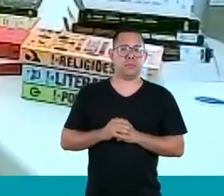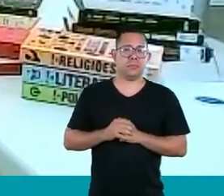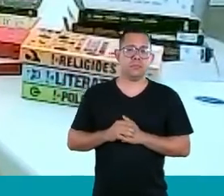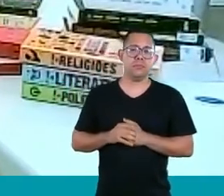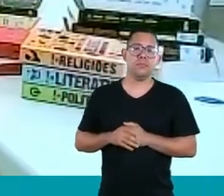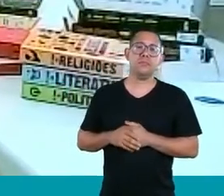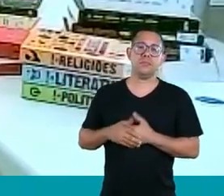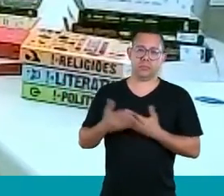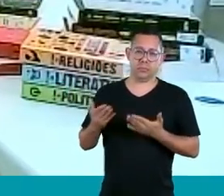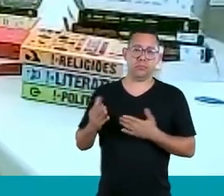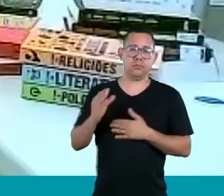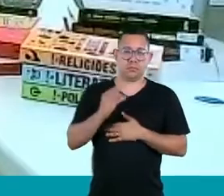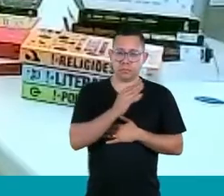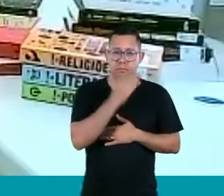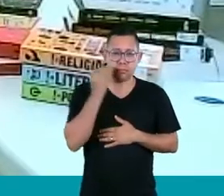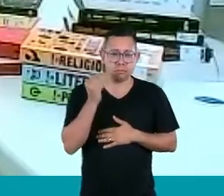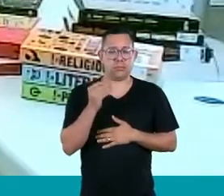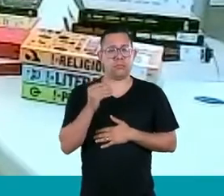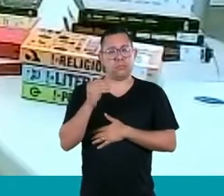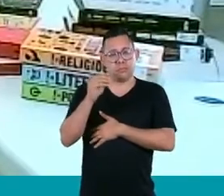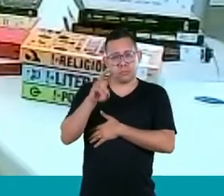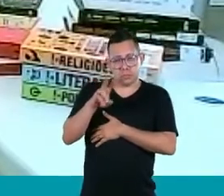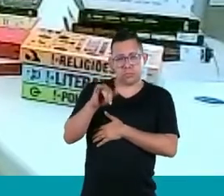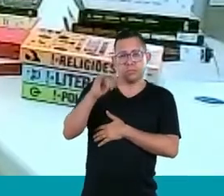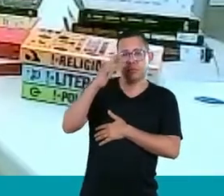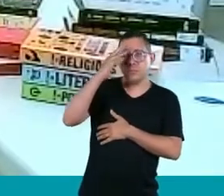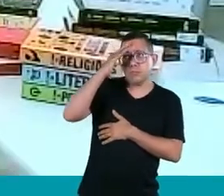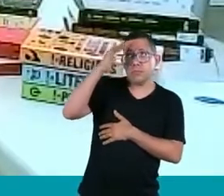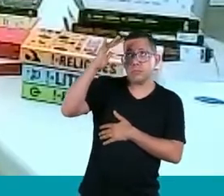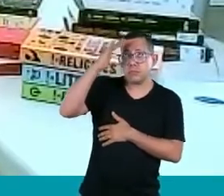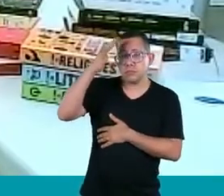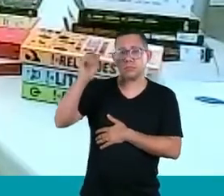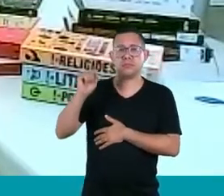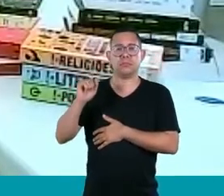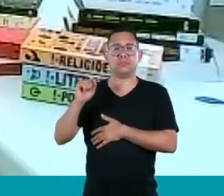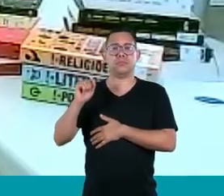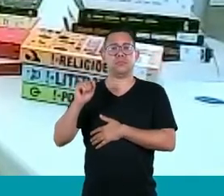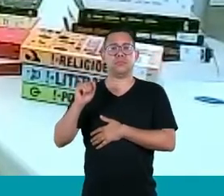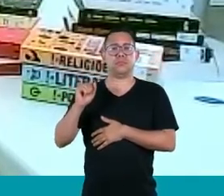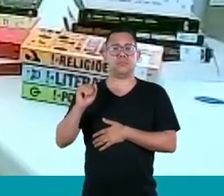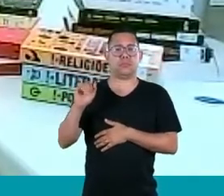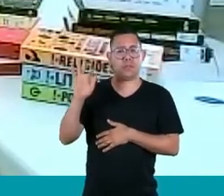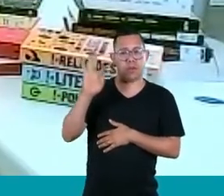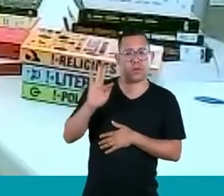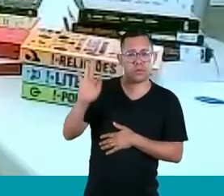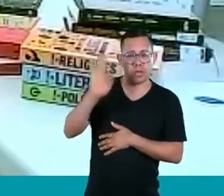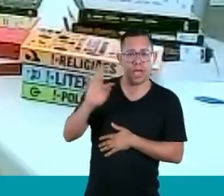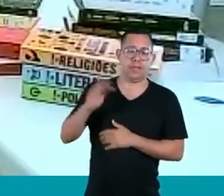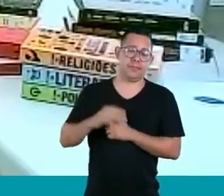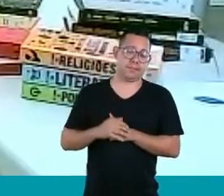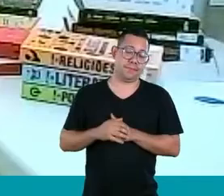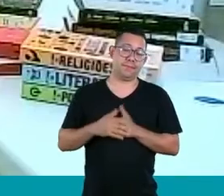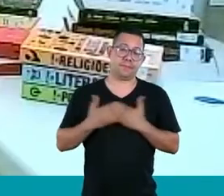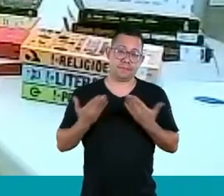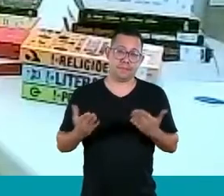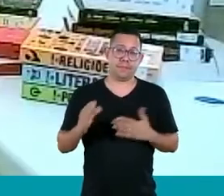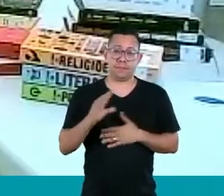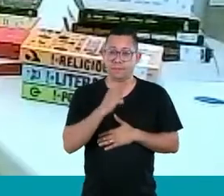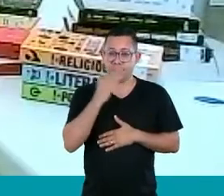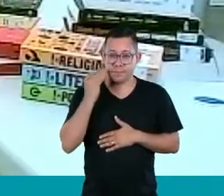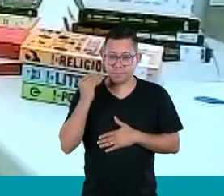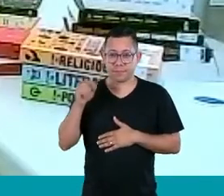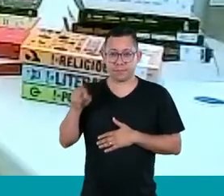terão oportunidade, sonharão com o ingresso no curso do ensino superior. Bem, para isso é